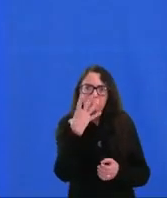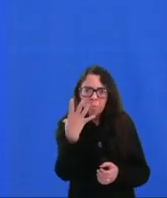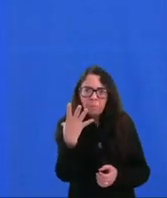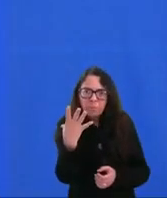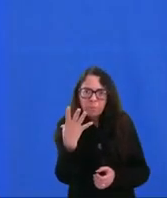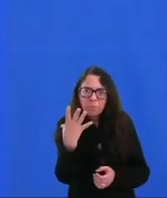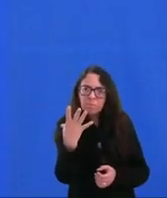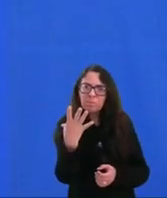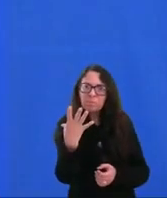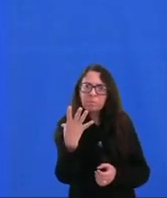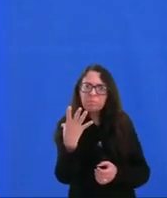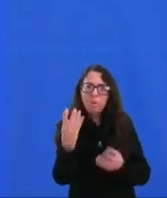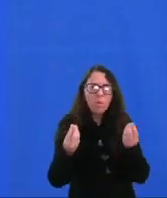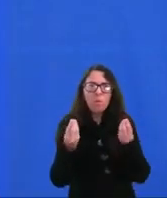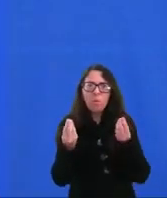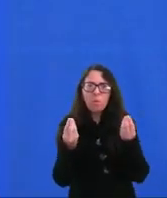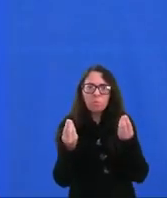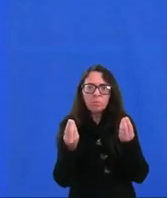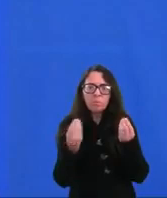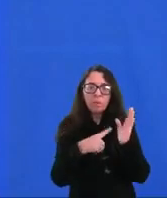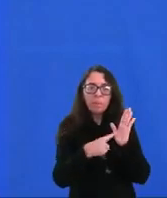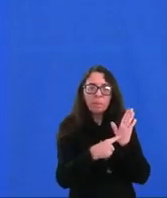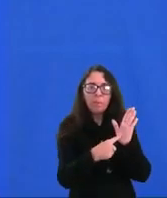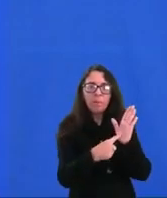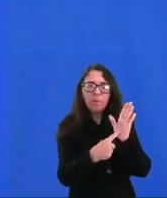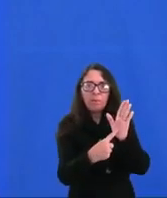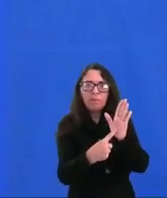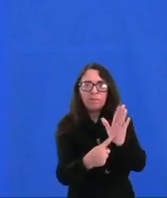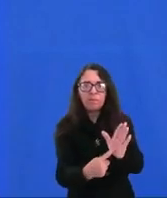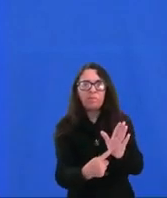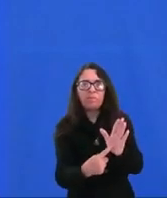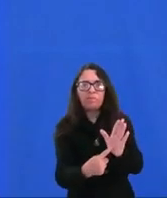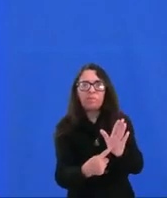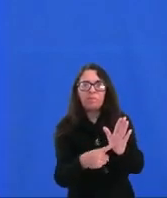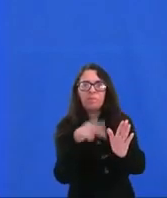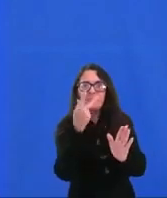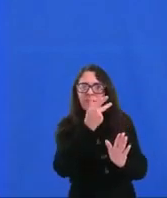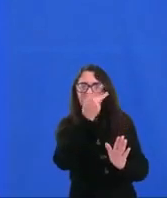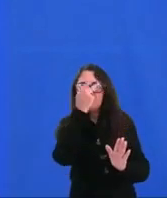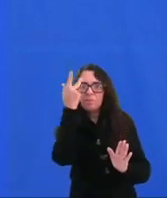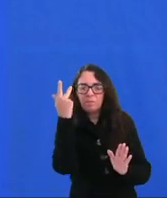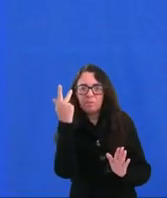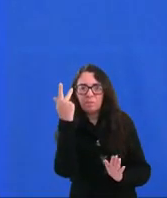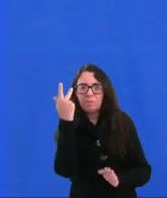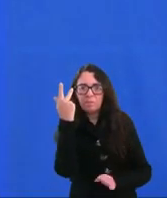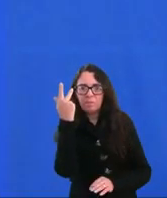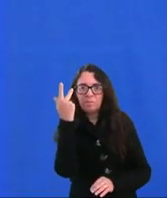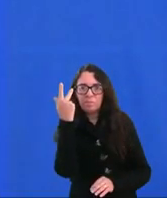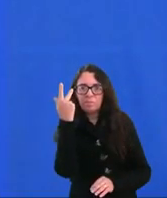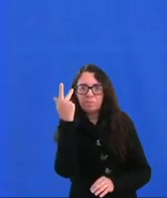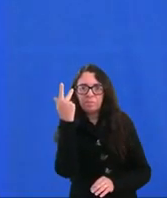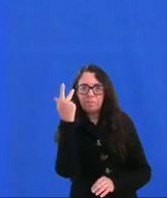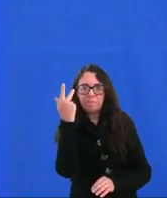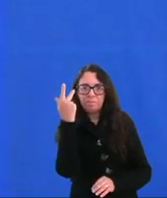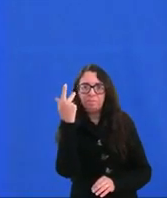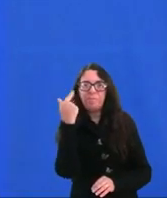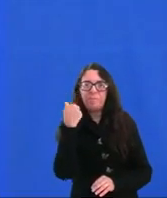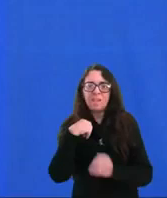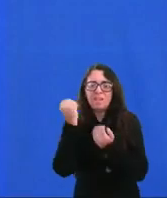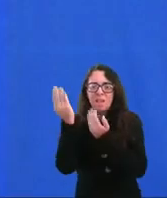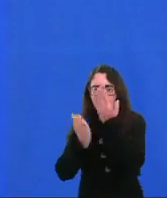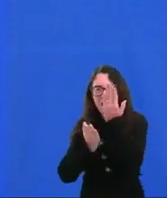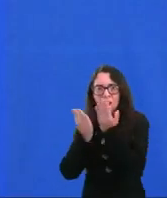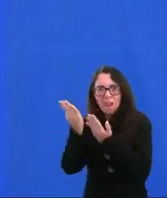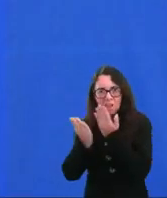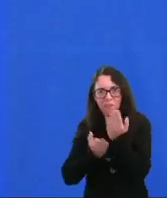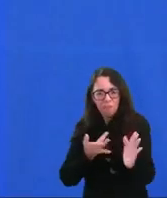essa comunidade, porque vê o brilho do agir de Deus em cada um dos seus membros. Uma